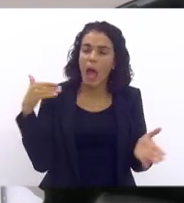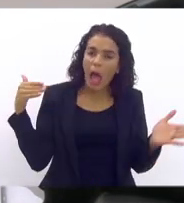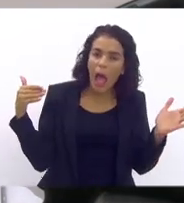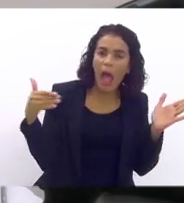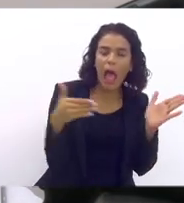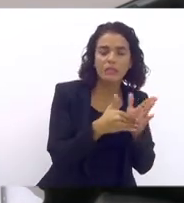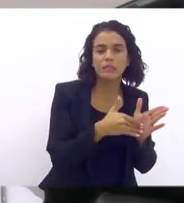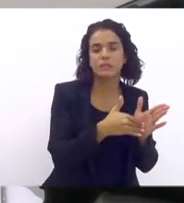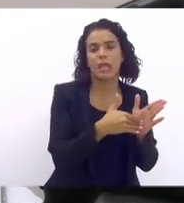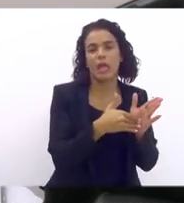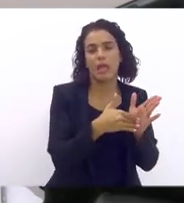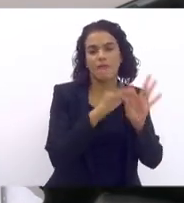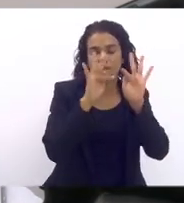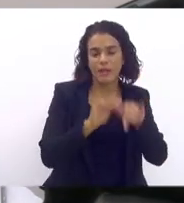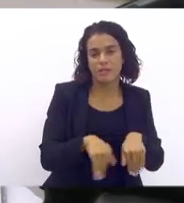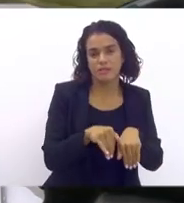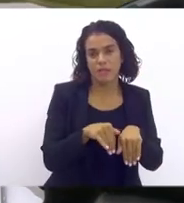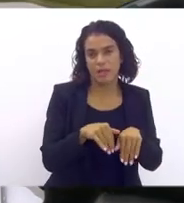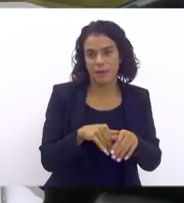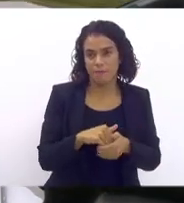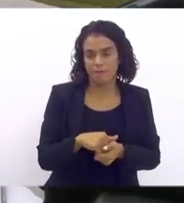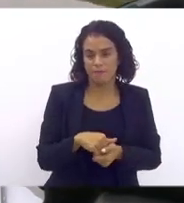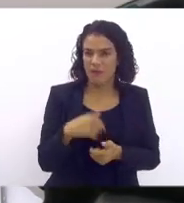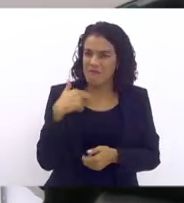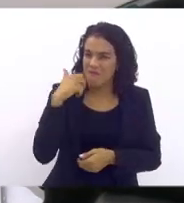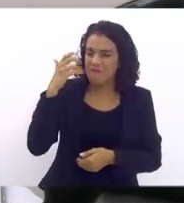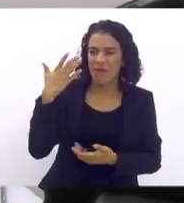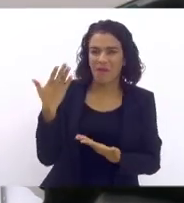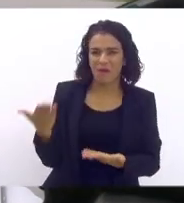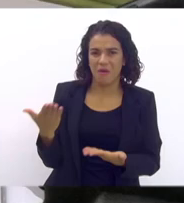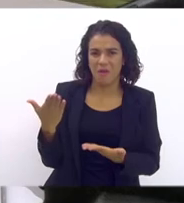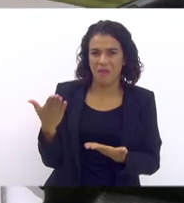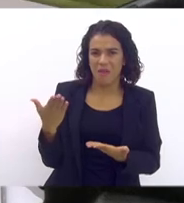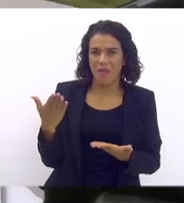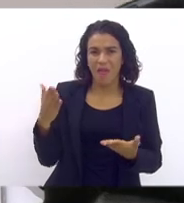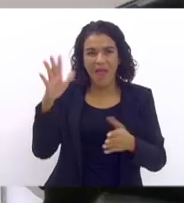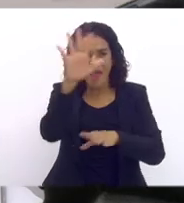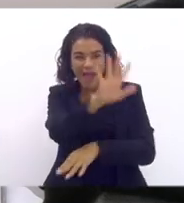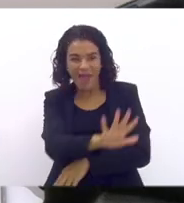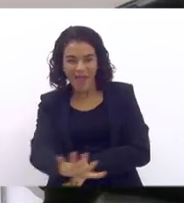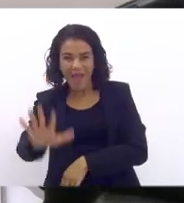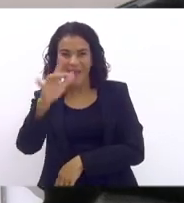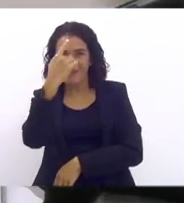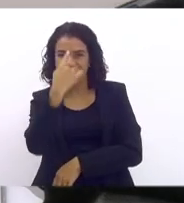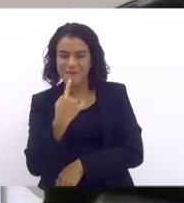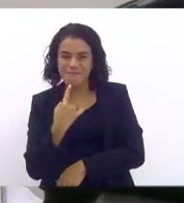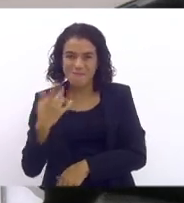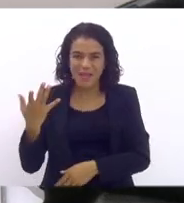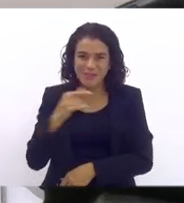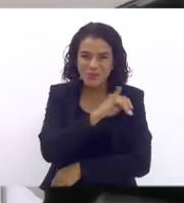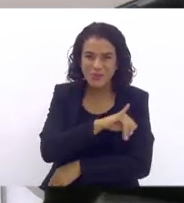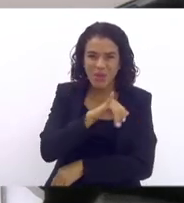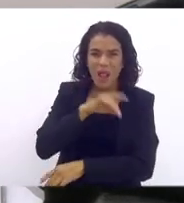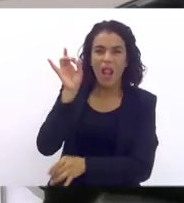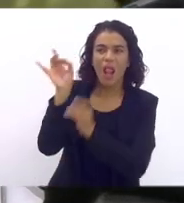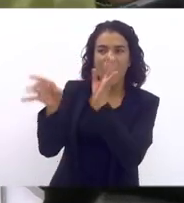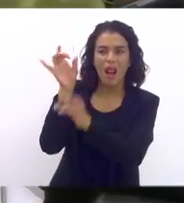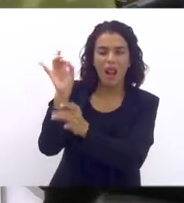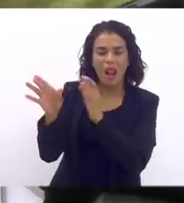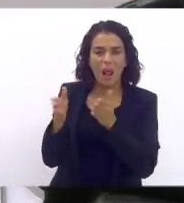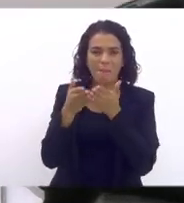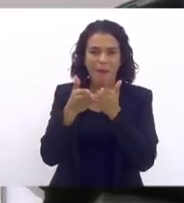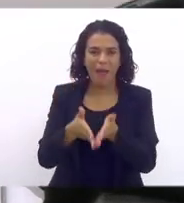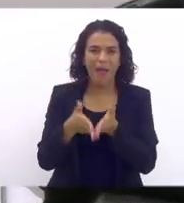acabar com essa pouca vergonha que para mim é uma pouca vergonha o cartão postal do Rio de Janeiro é tomado por embarcações tudo largada abandonada